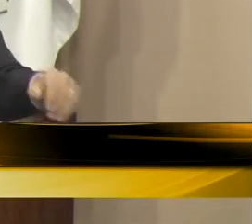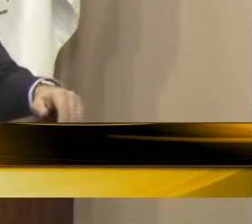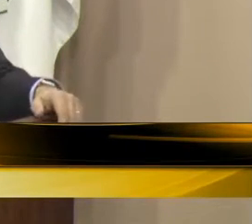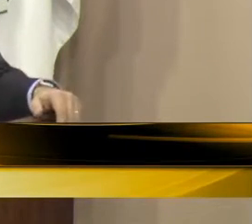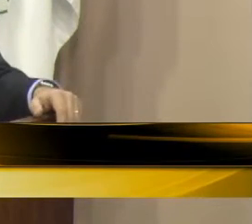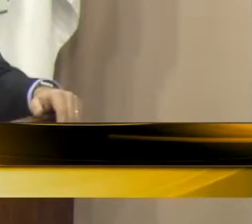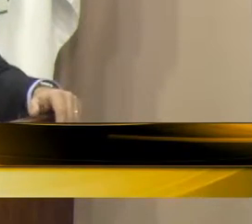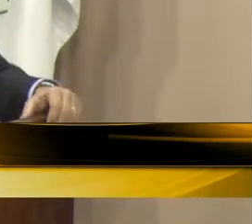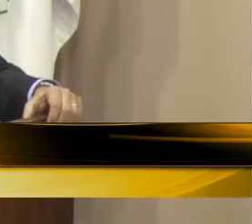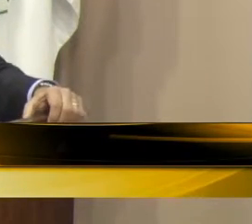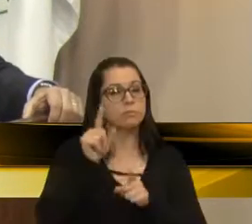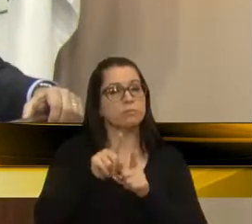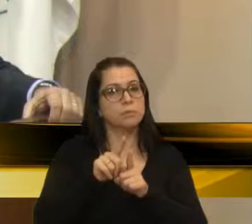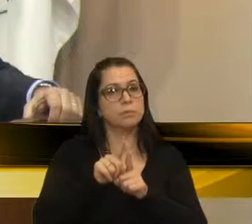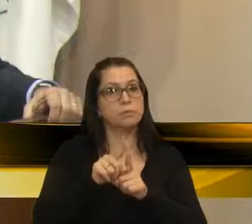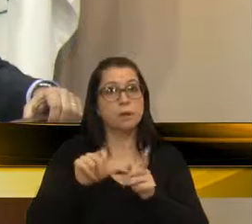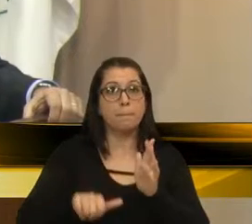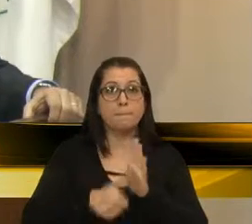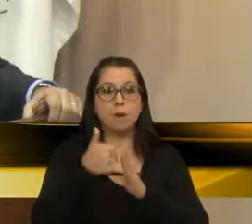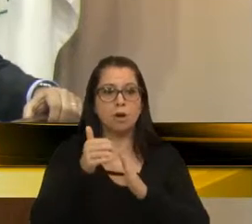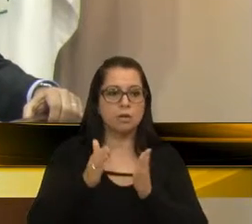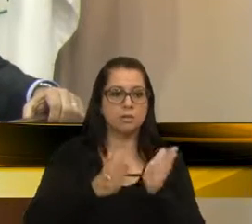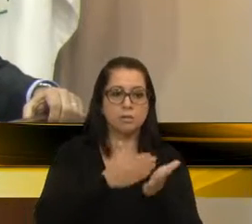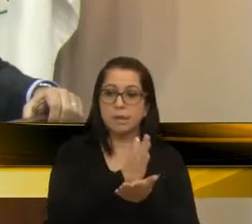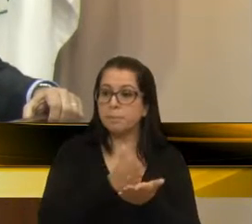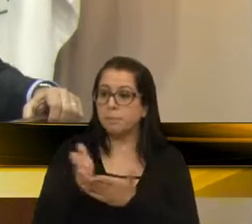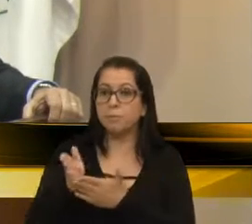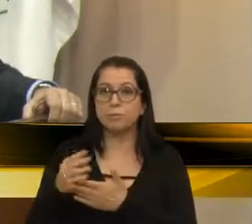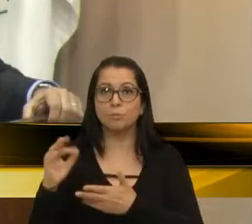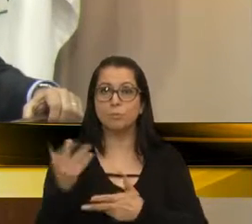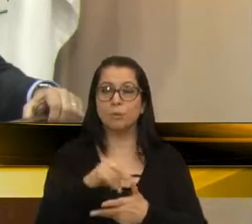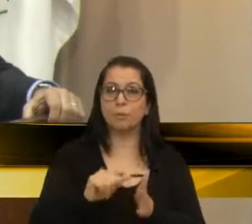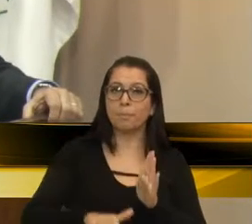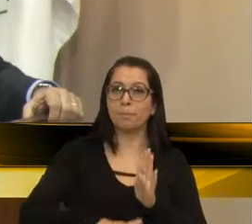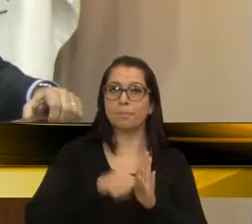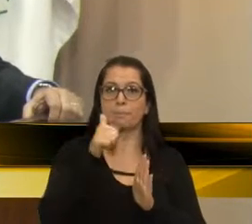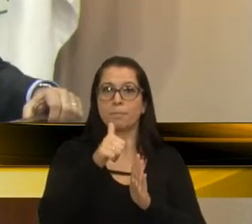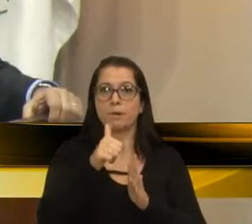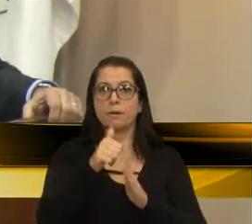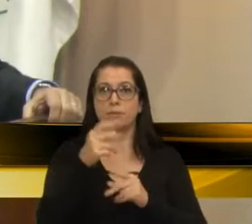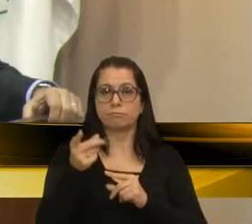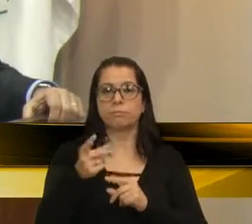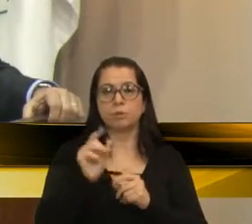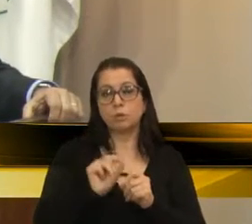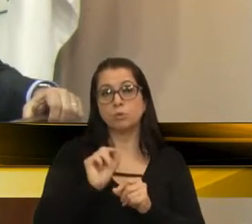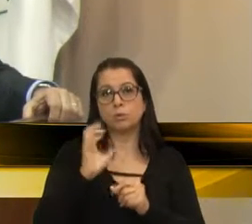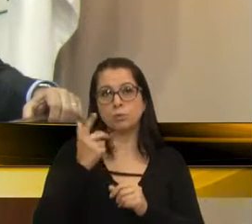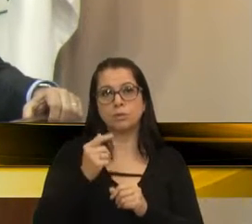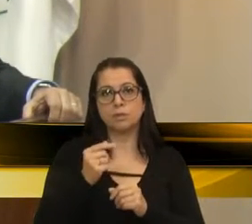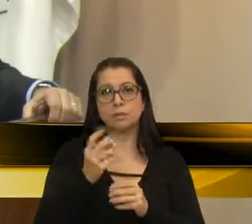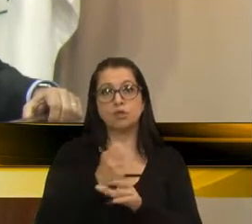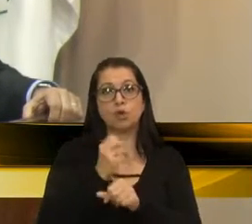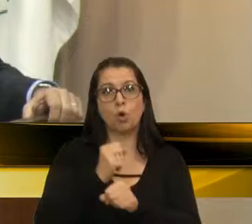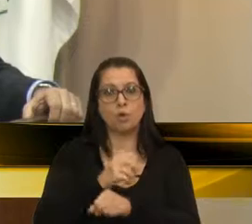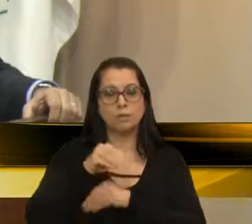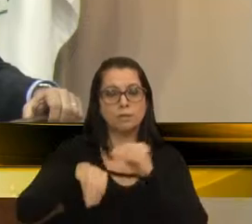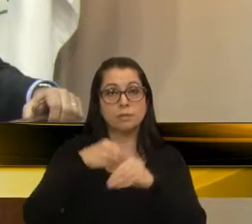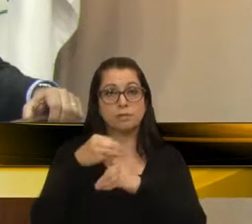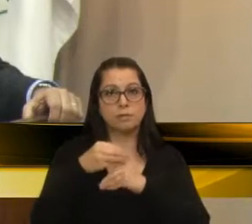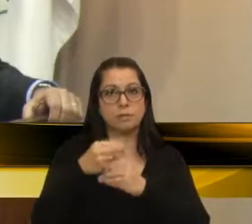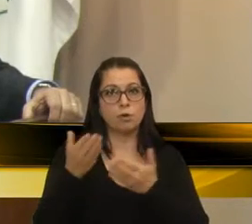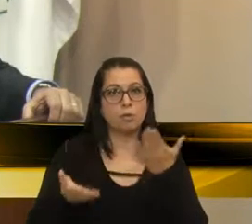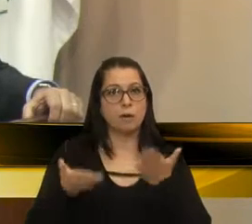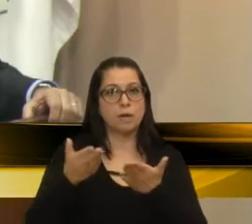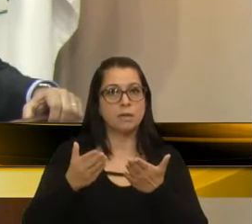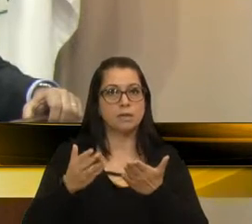vereador Paulo Périco. Vamos dar os melhores encaminhamentos para nós termos o melhor deslinde nessa situação de contas que envolve o